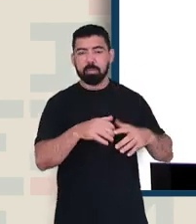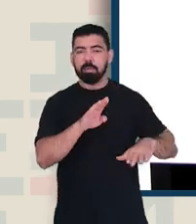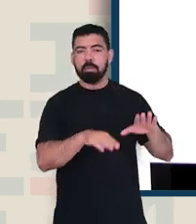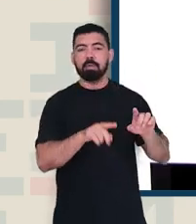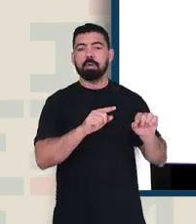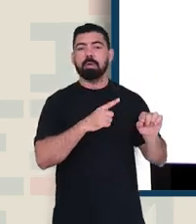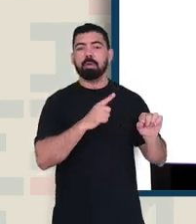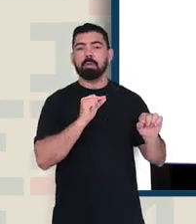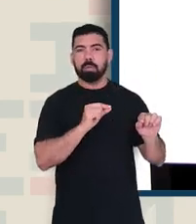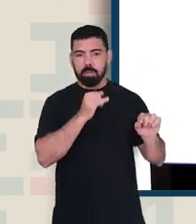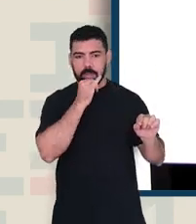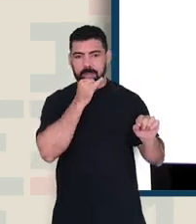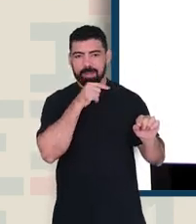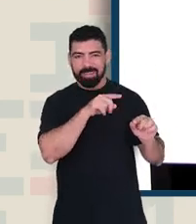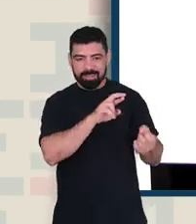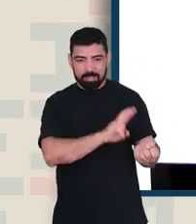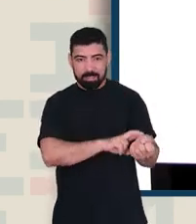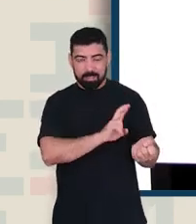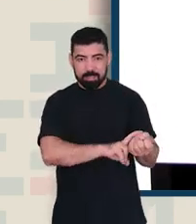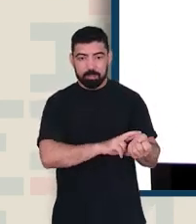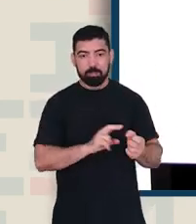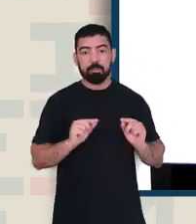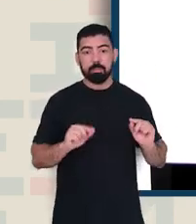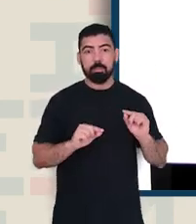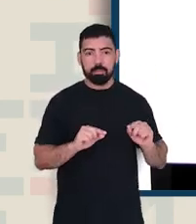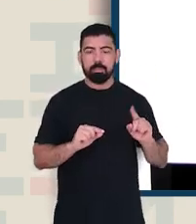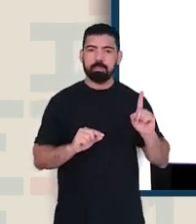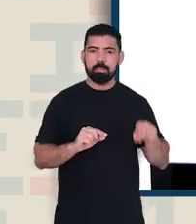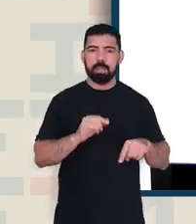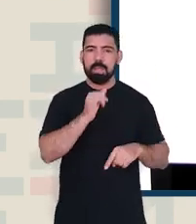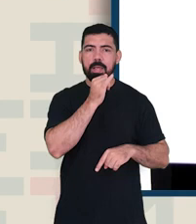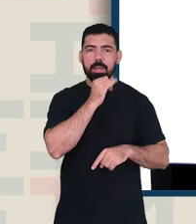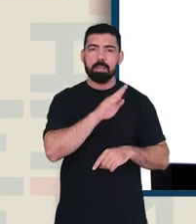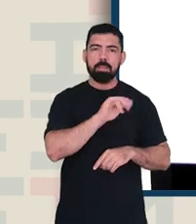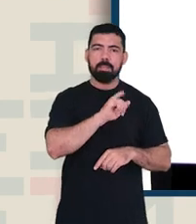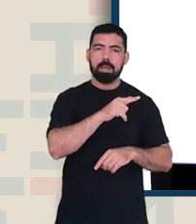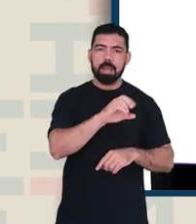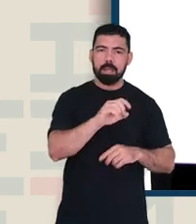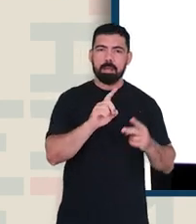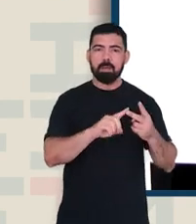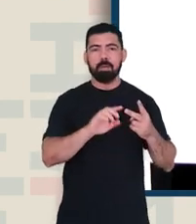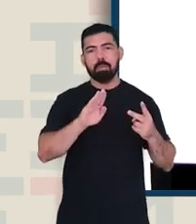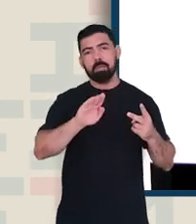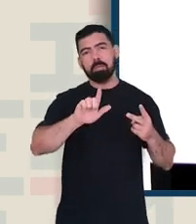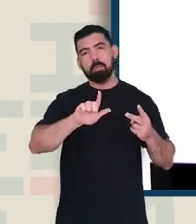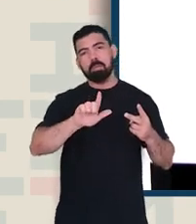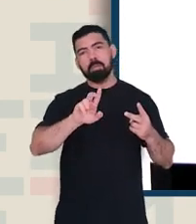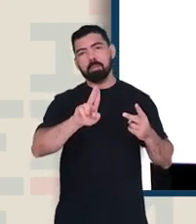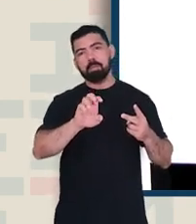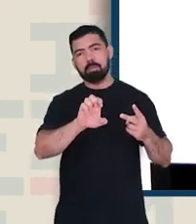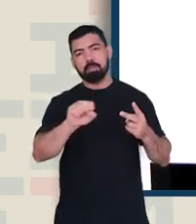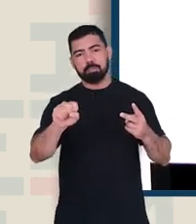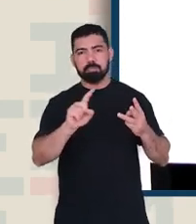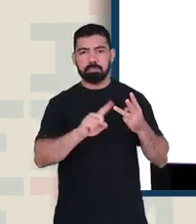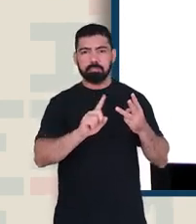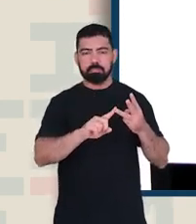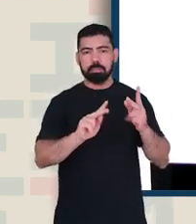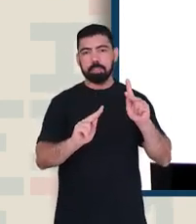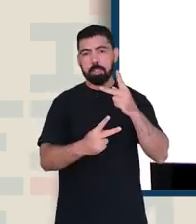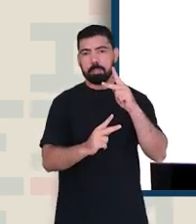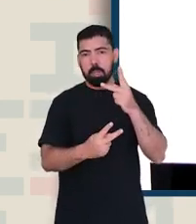geralmente, por exemplo, estes ritmos são ou de baião, ou de blues, ou de hip hop,